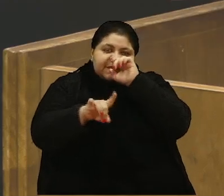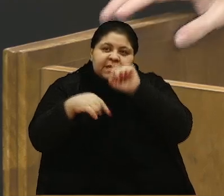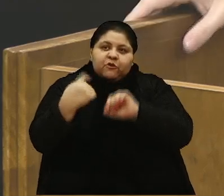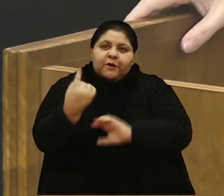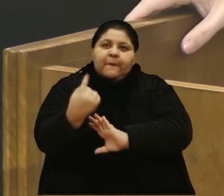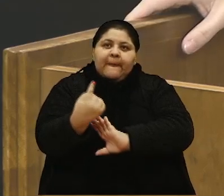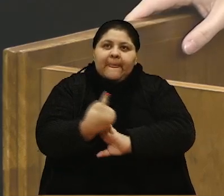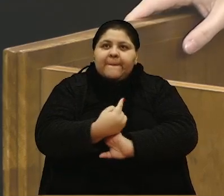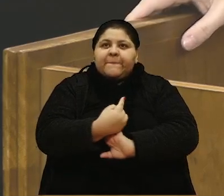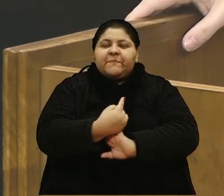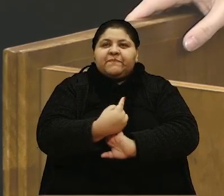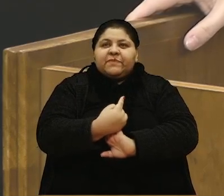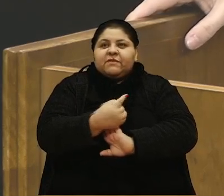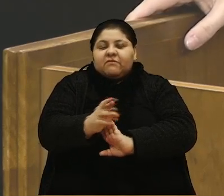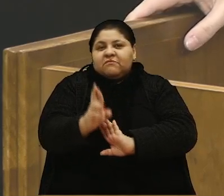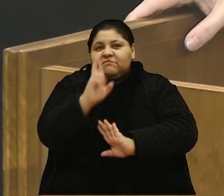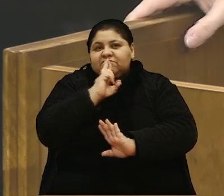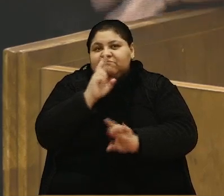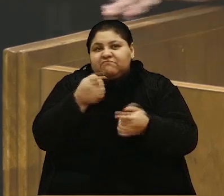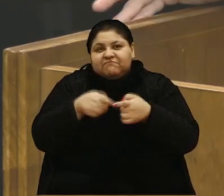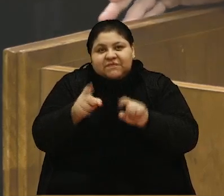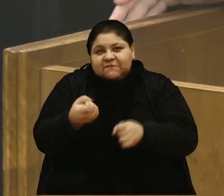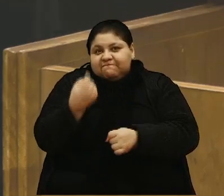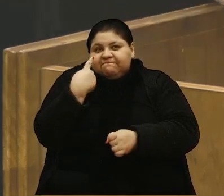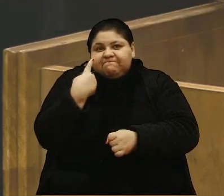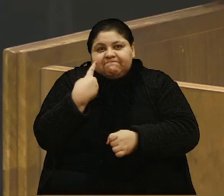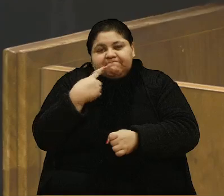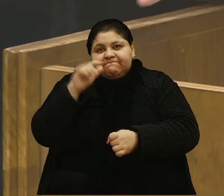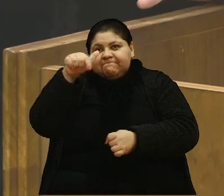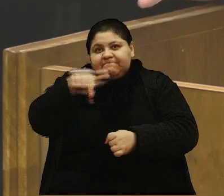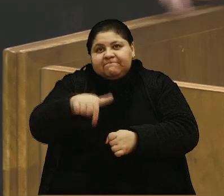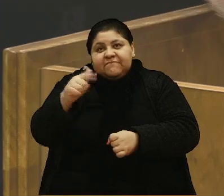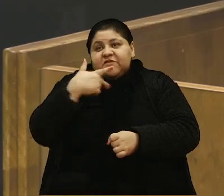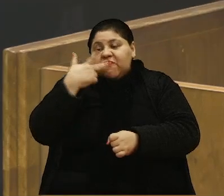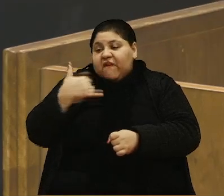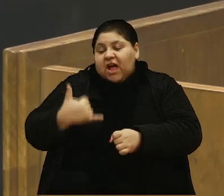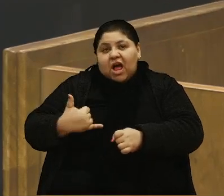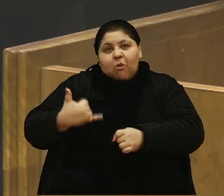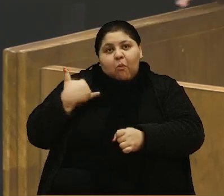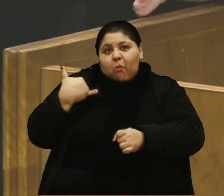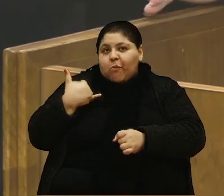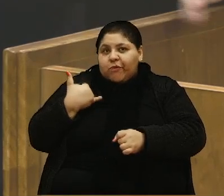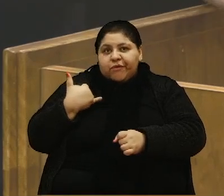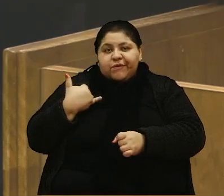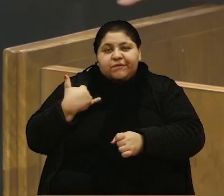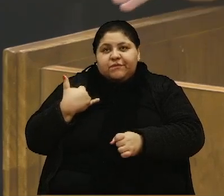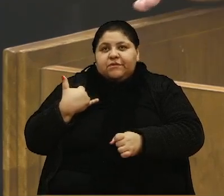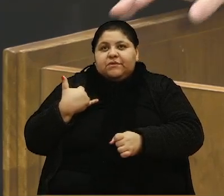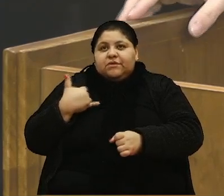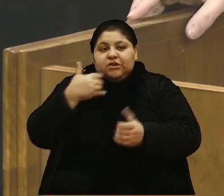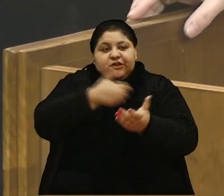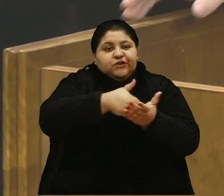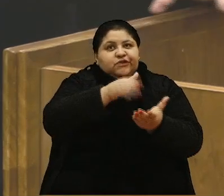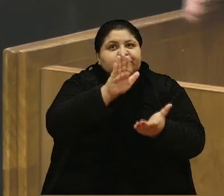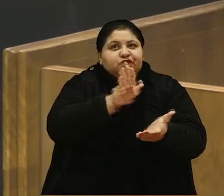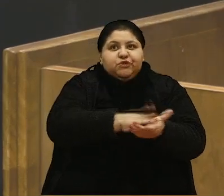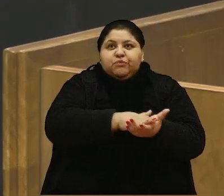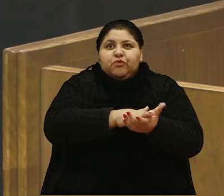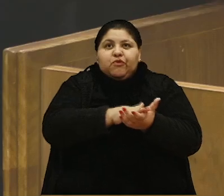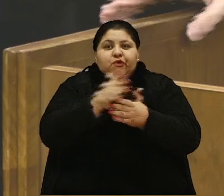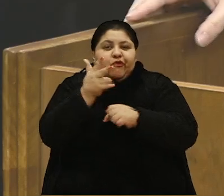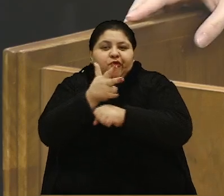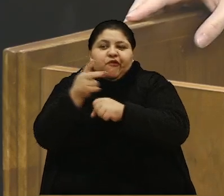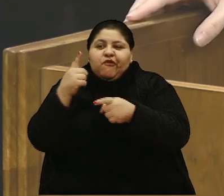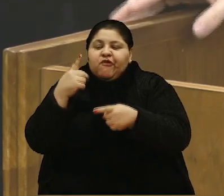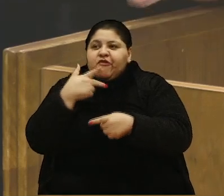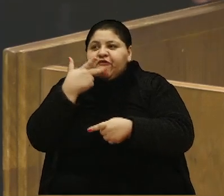para ele para nos dar essa resposta. Mas é estranho, né? Vem aqui, diz se orgulhar, né, de multar com secador, dizer que é uma